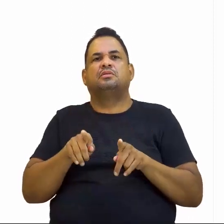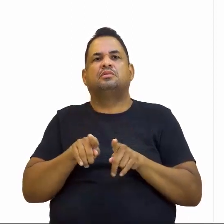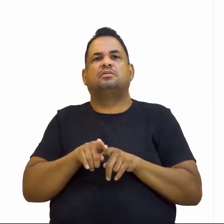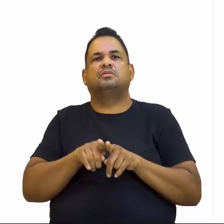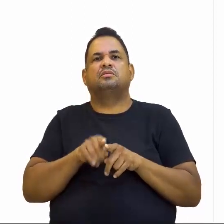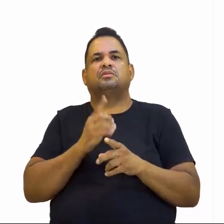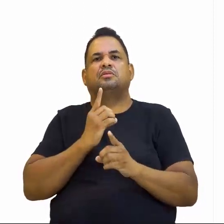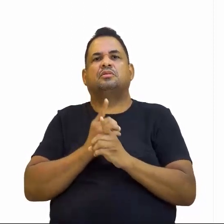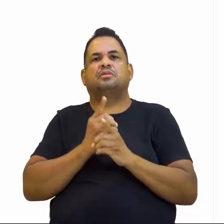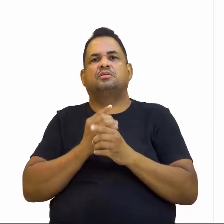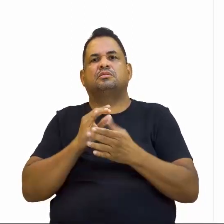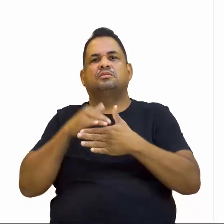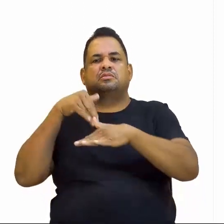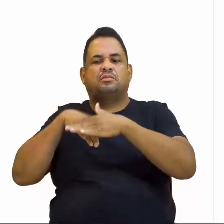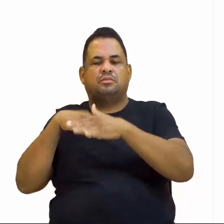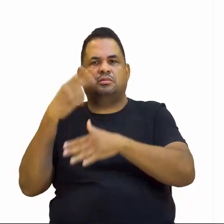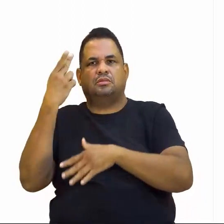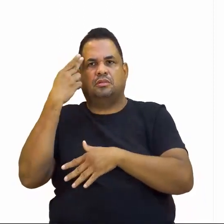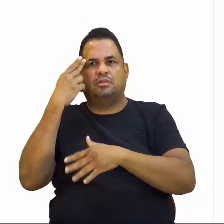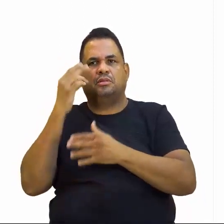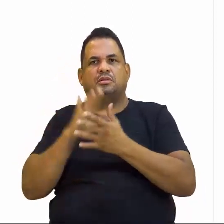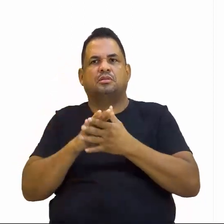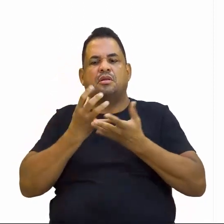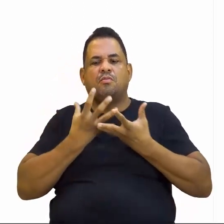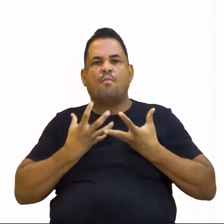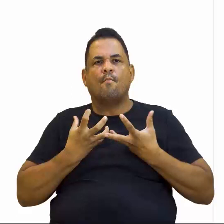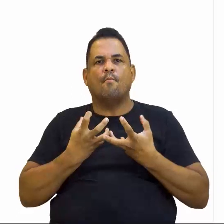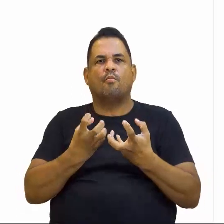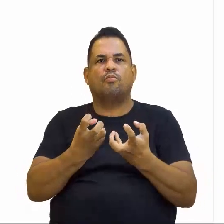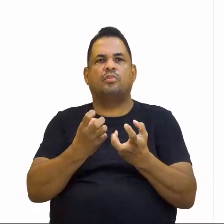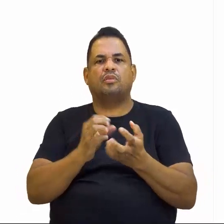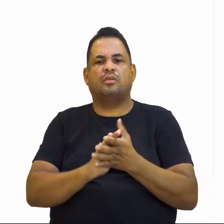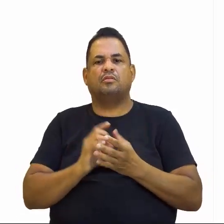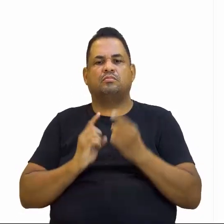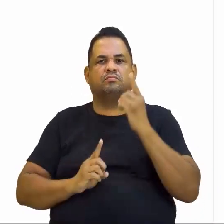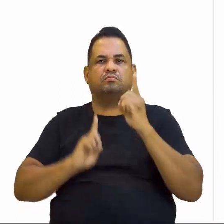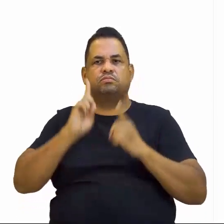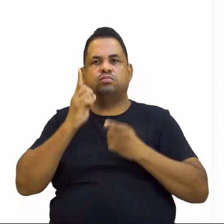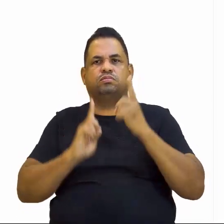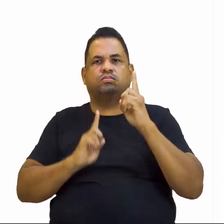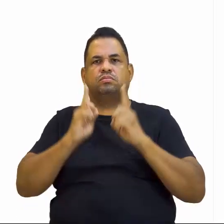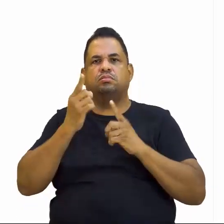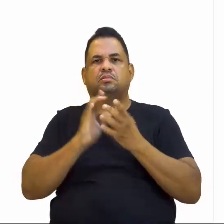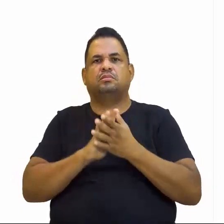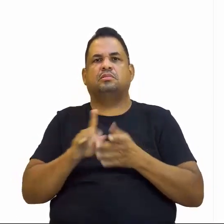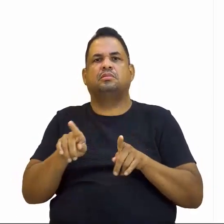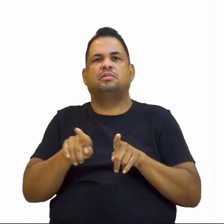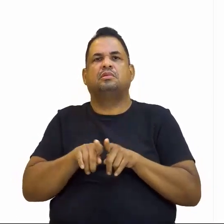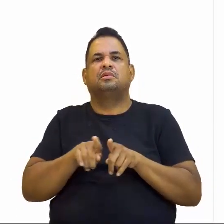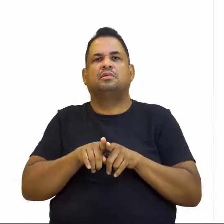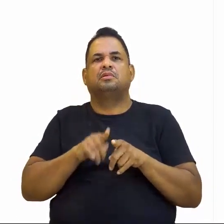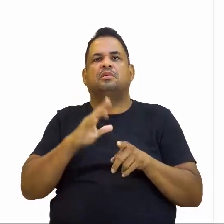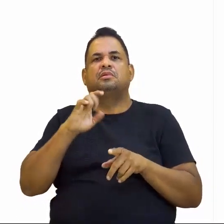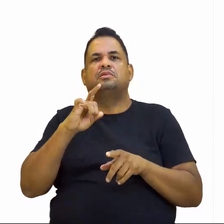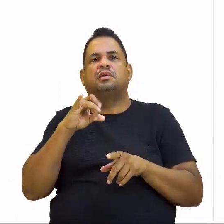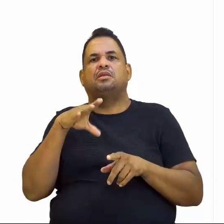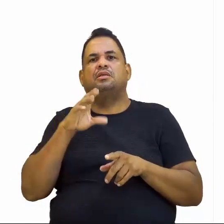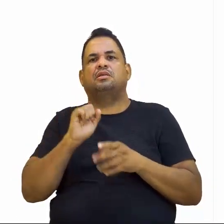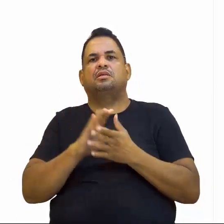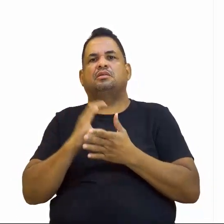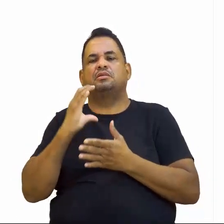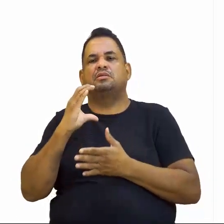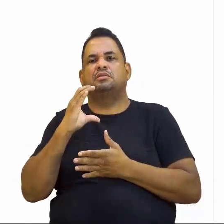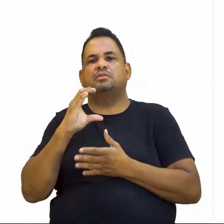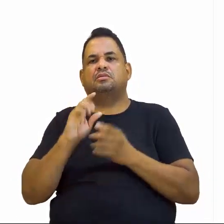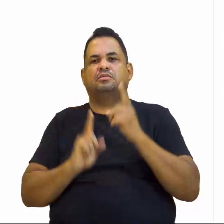grandes depósitos naturais nos desertos chilenos, ele é conhecido como salitre do Chile, né? Sal do